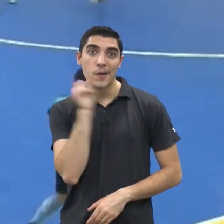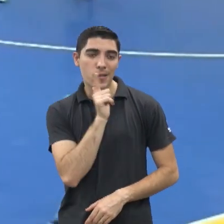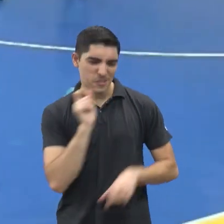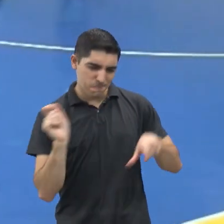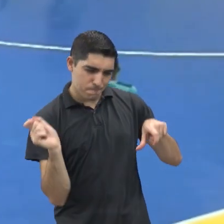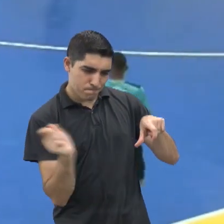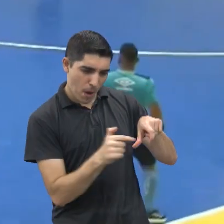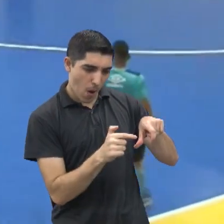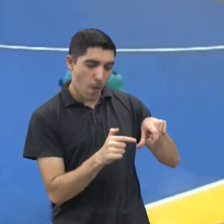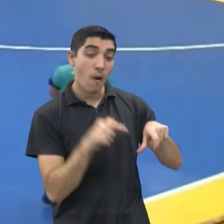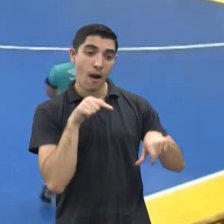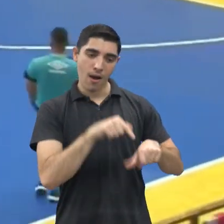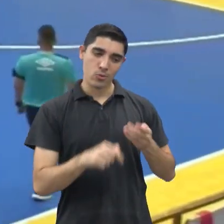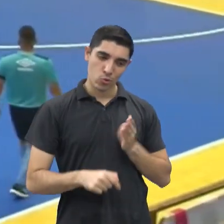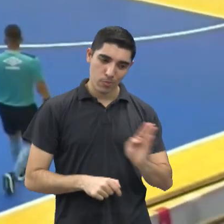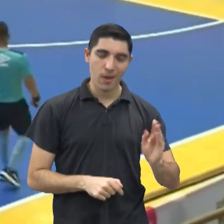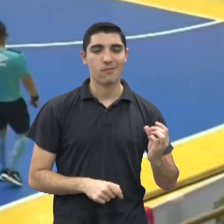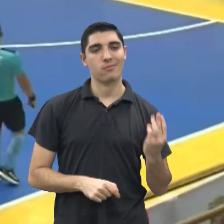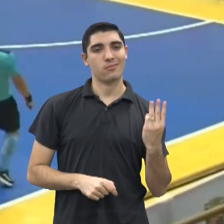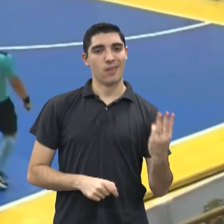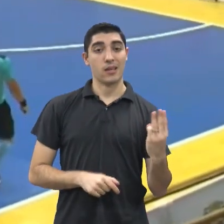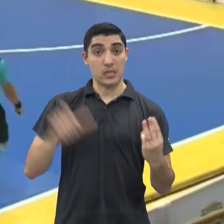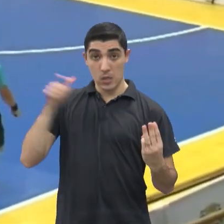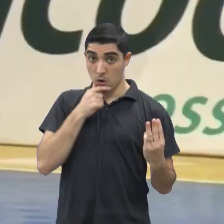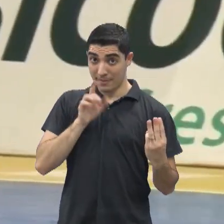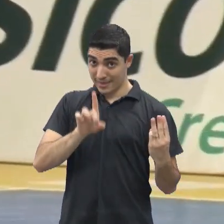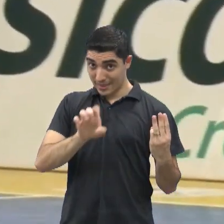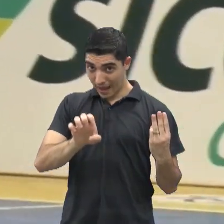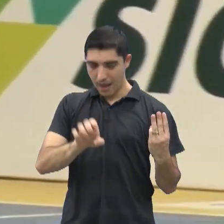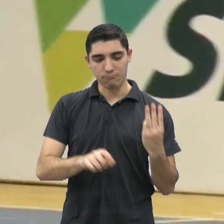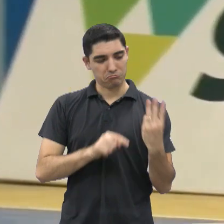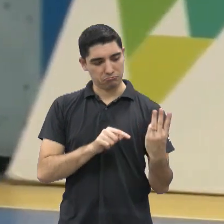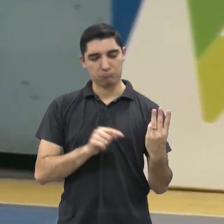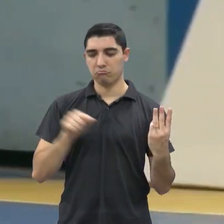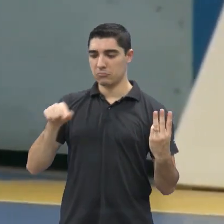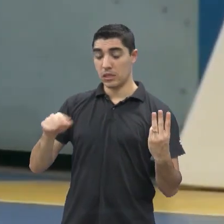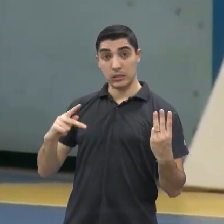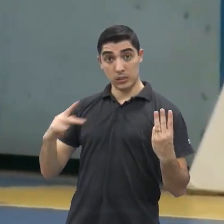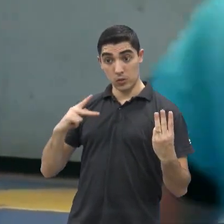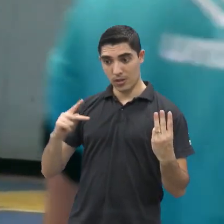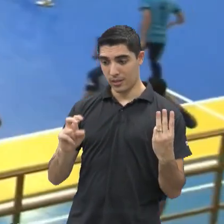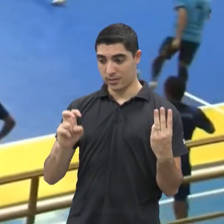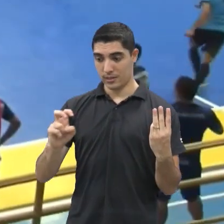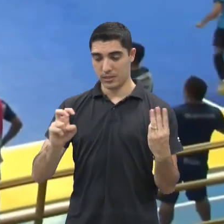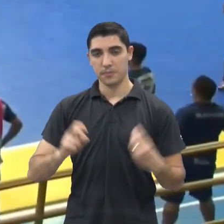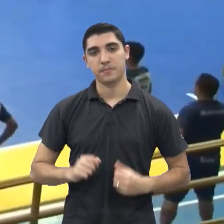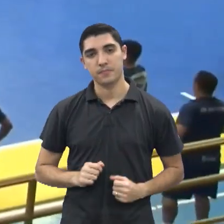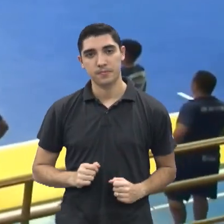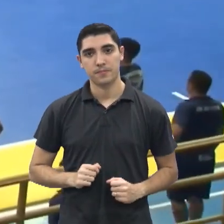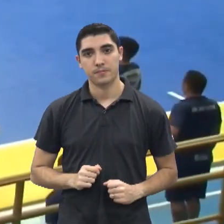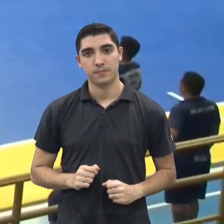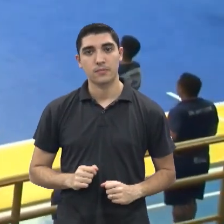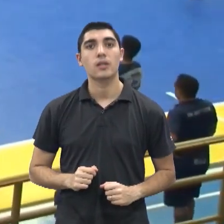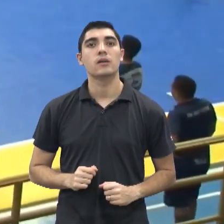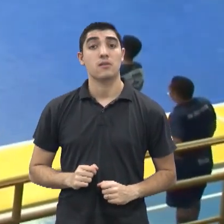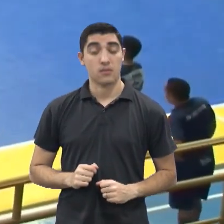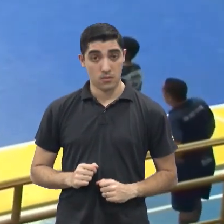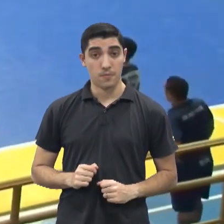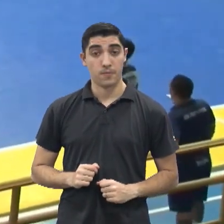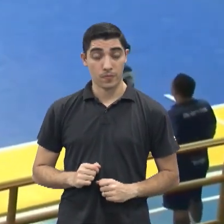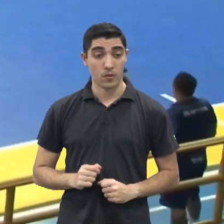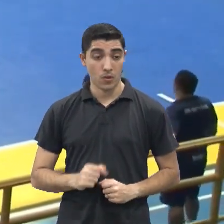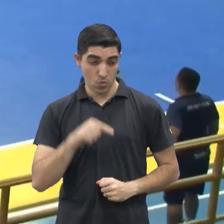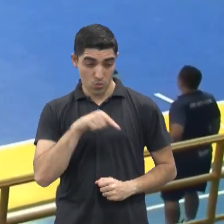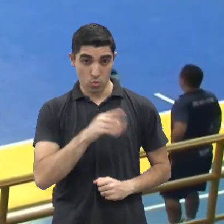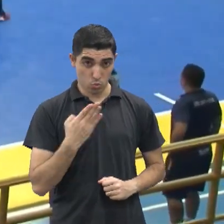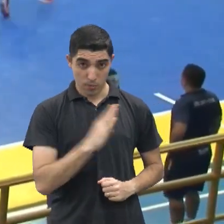para o Tubarão. Dé é o nome do gol. São José 5, Tubarão 3. Jogando com o goleiro Linha, o